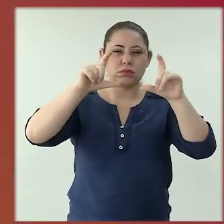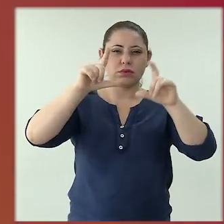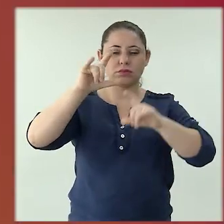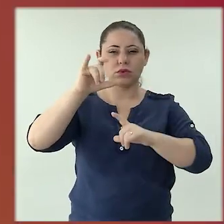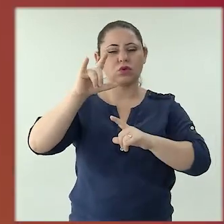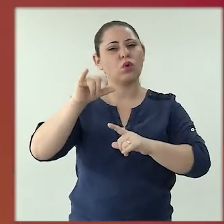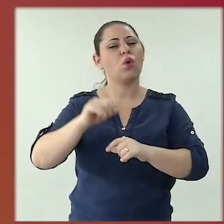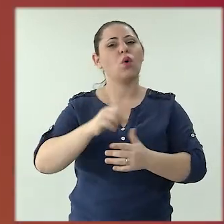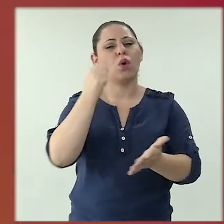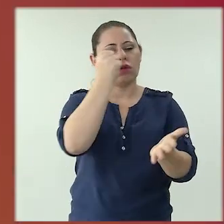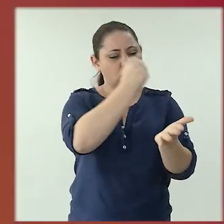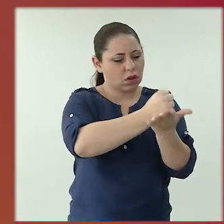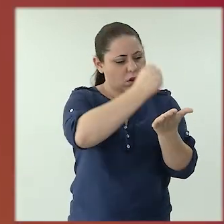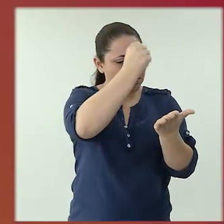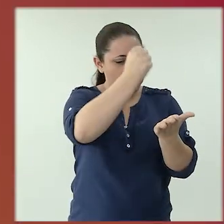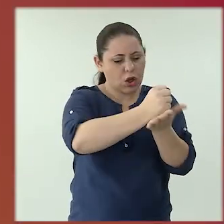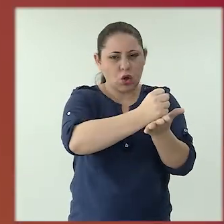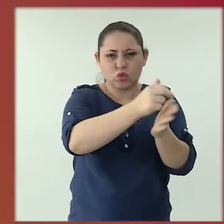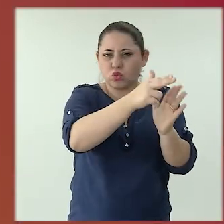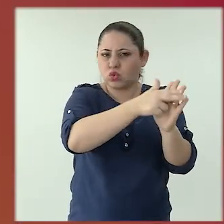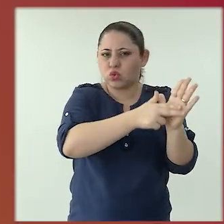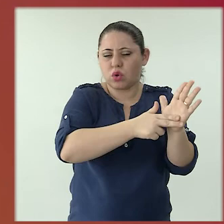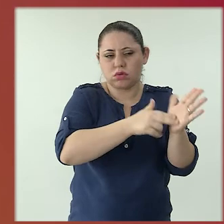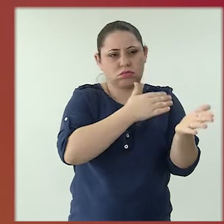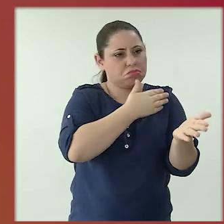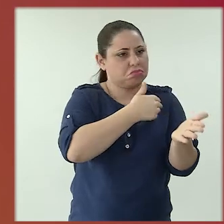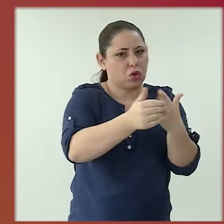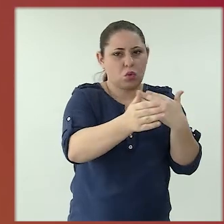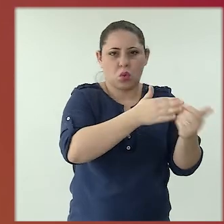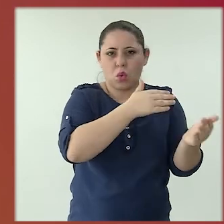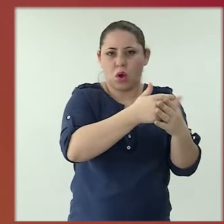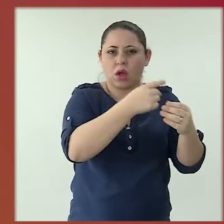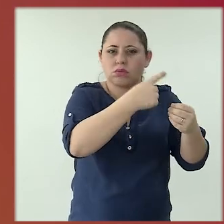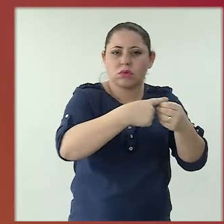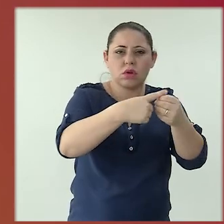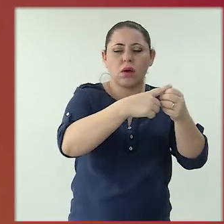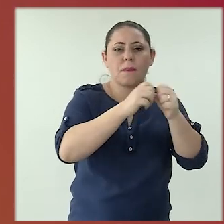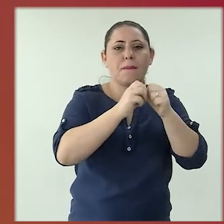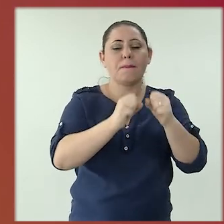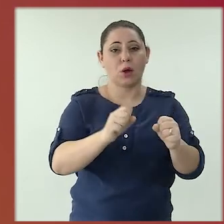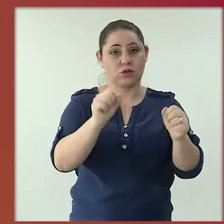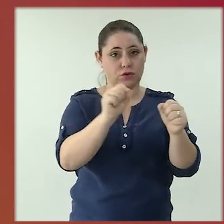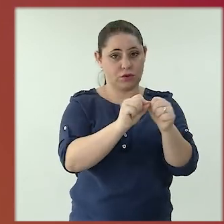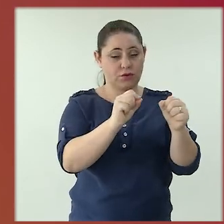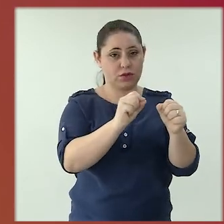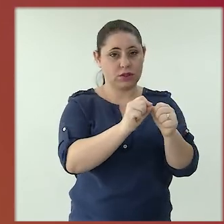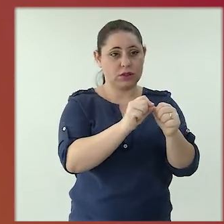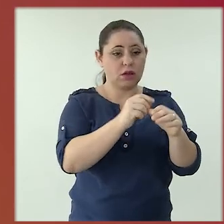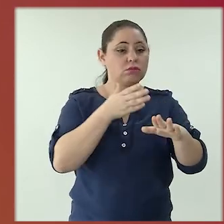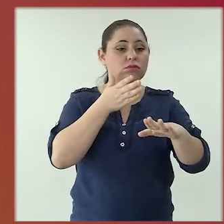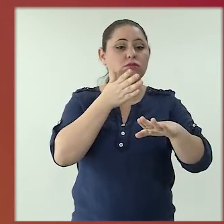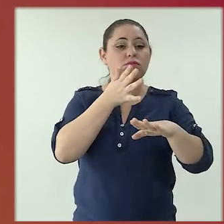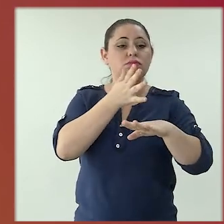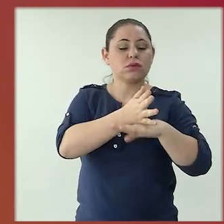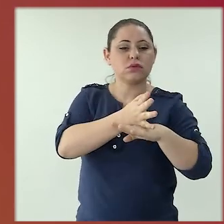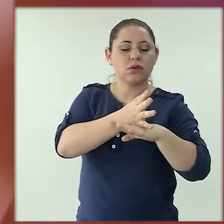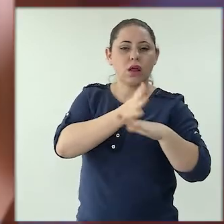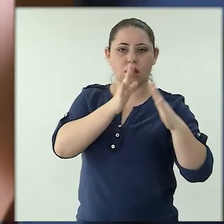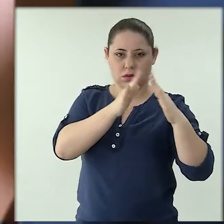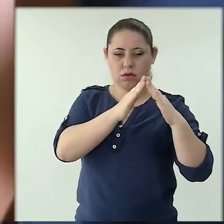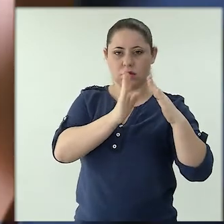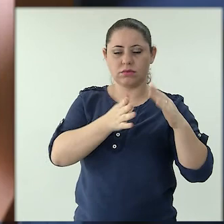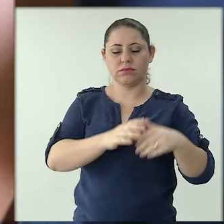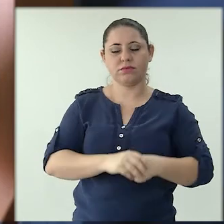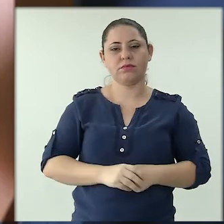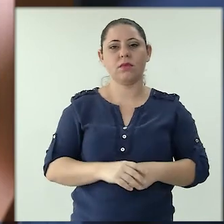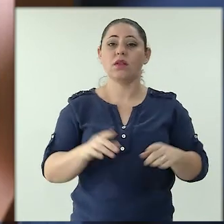da Lindileia. O tabelião de notas de qualquer circunscrição pode realizar a diligência no imóvel? E aí tem uma